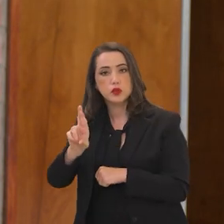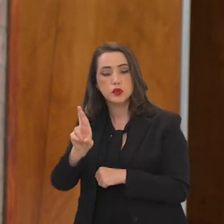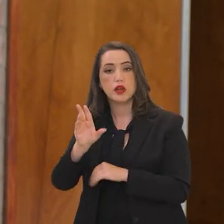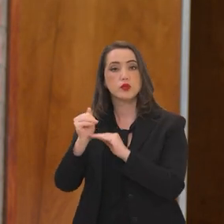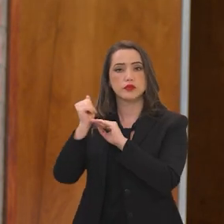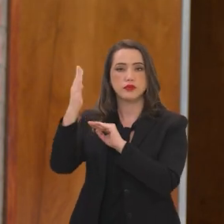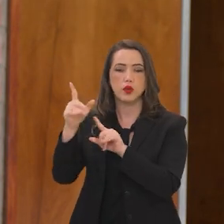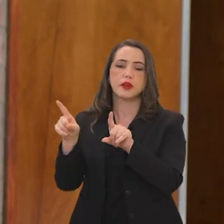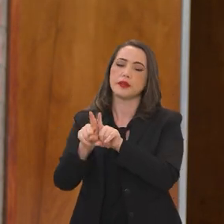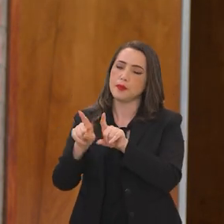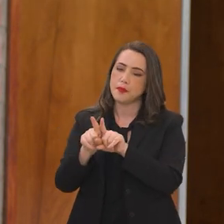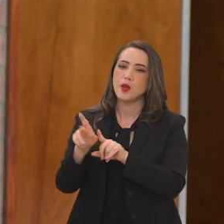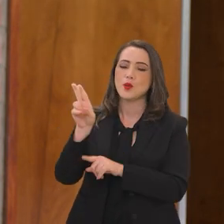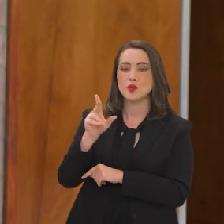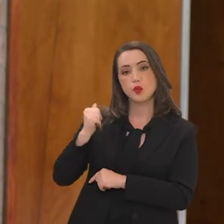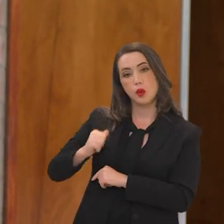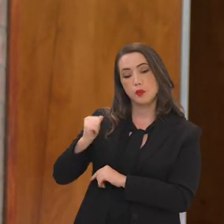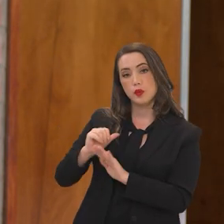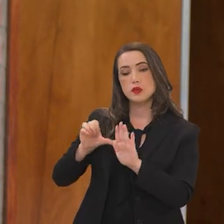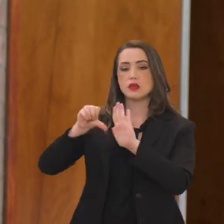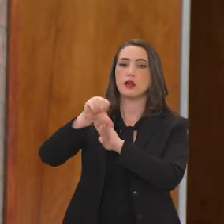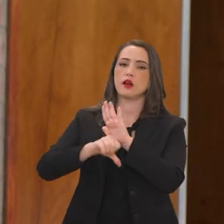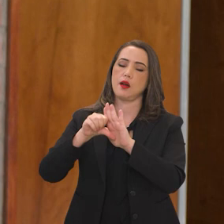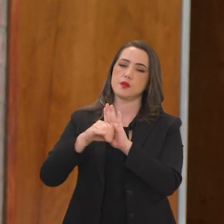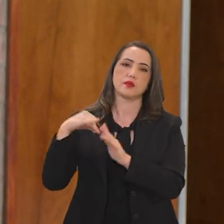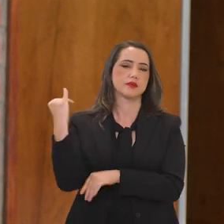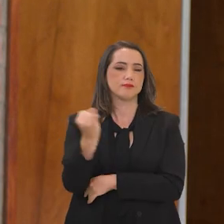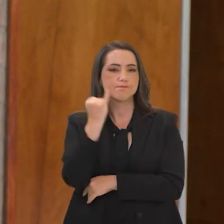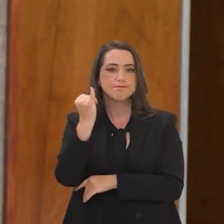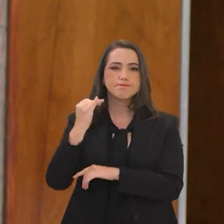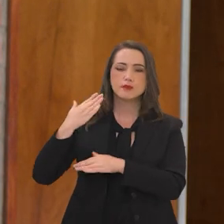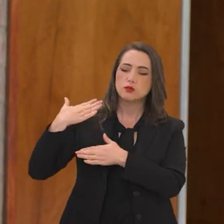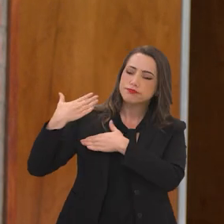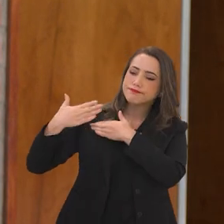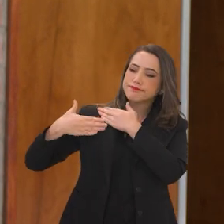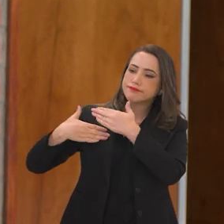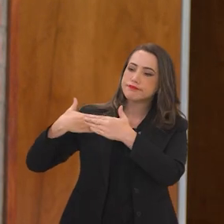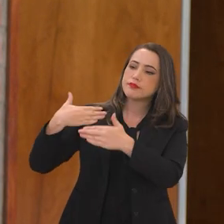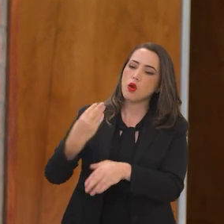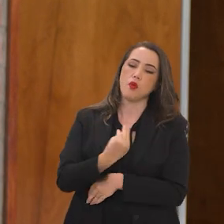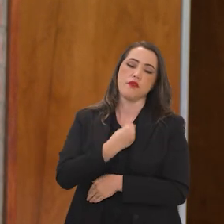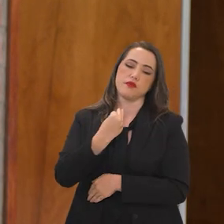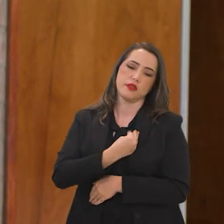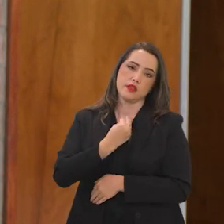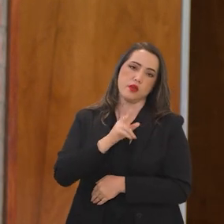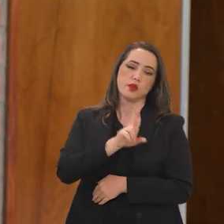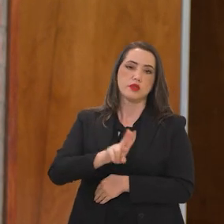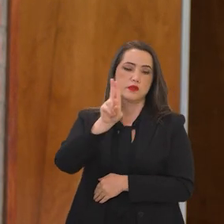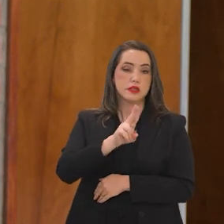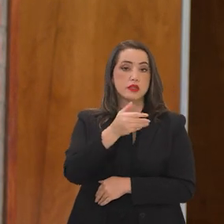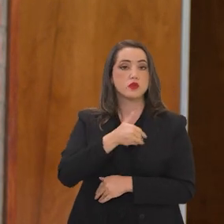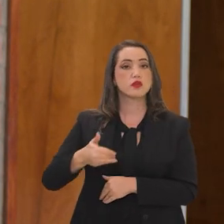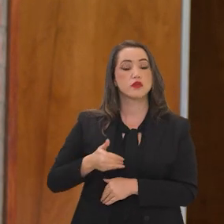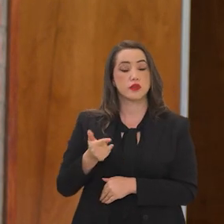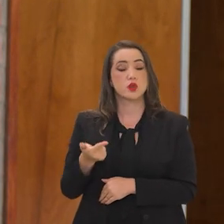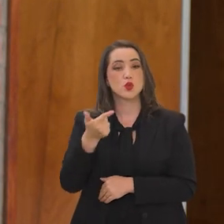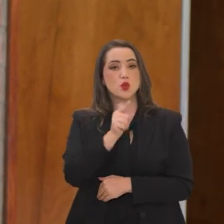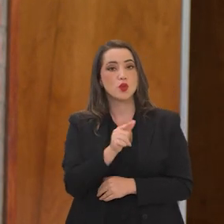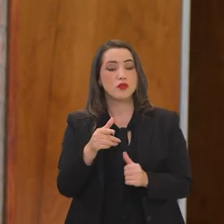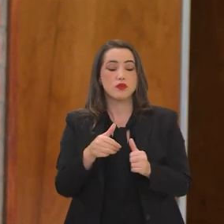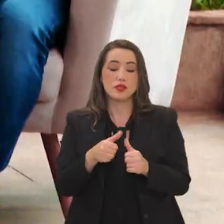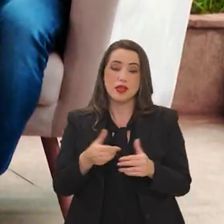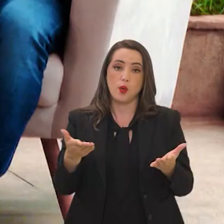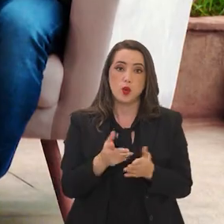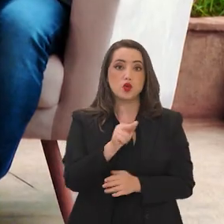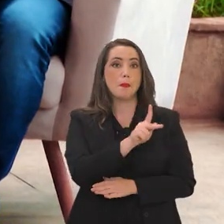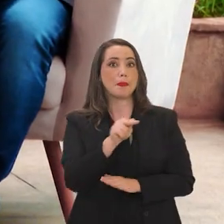da Caps então é gratificante Depois dessa trajetória em universidades públicas poder voltar e participar da gestão da Capes como